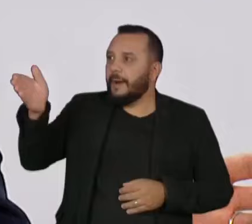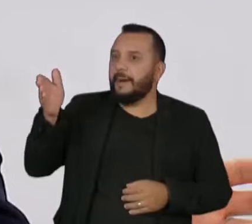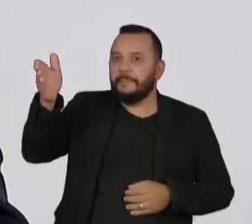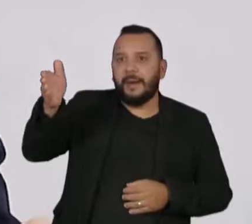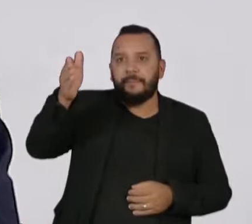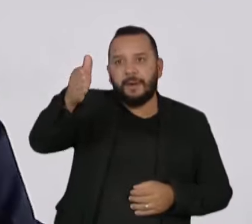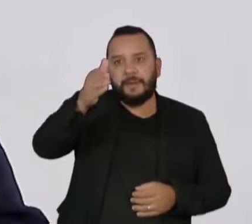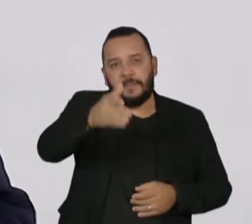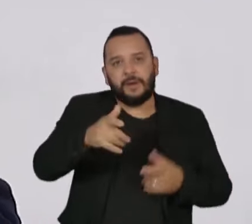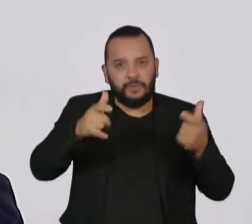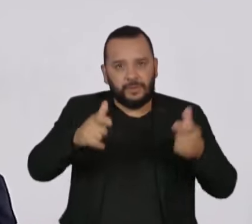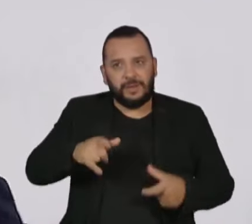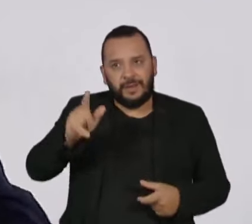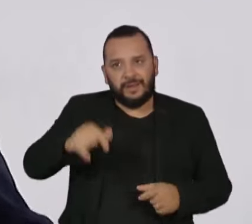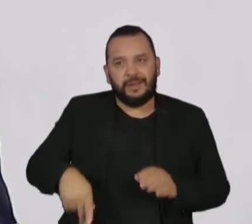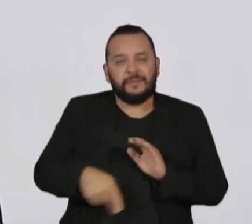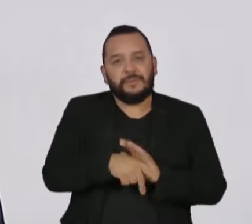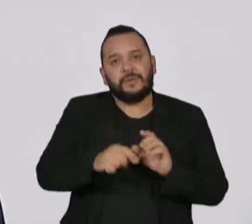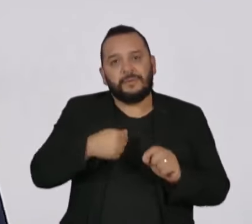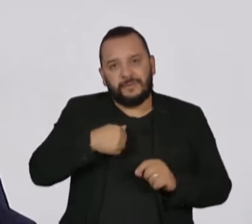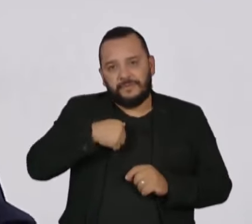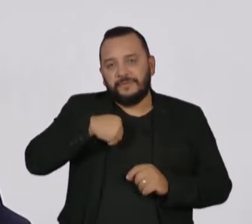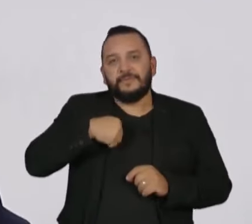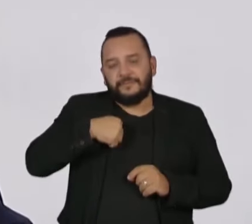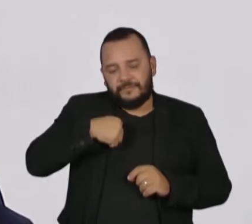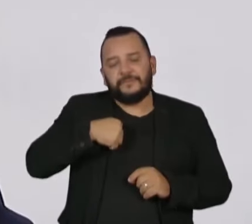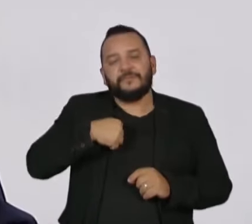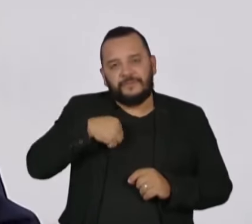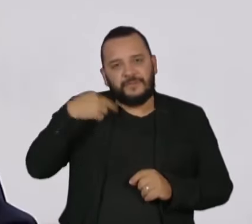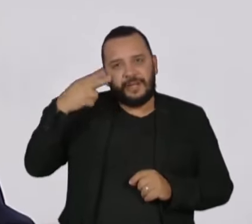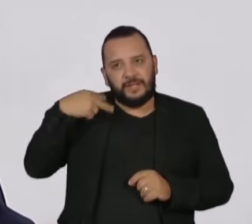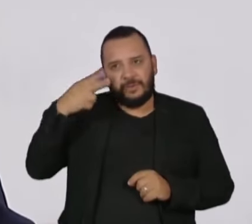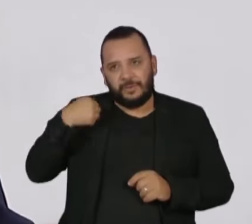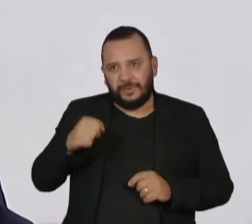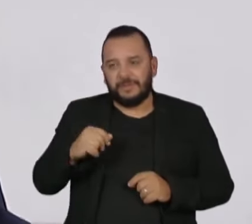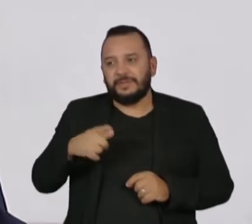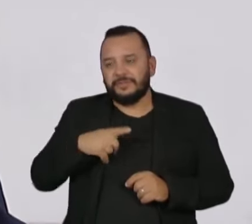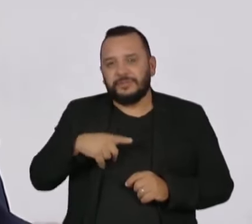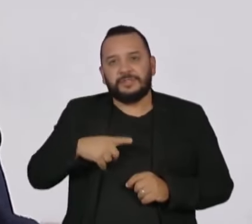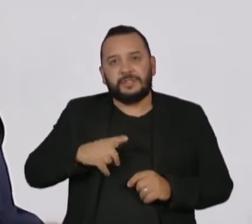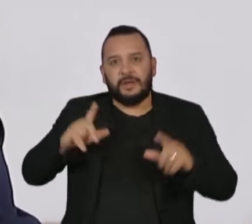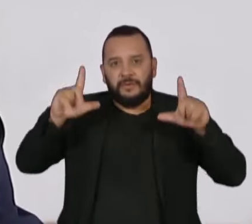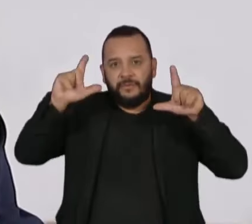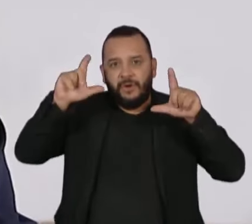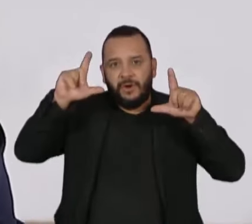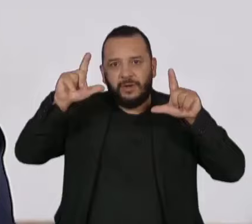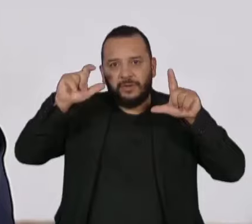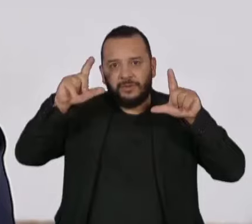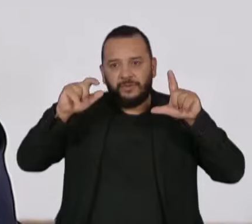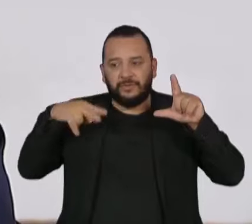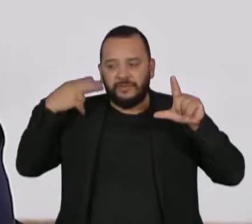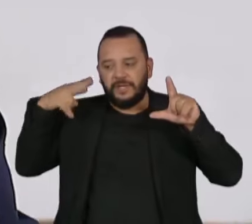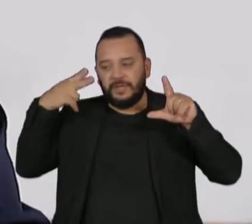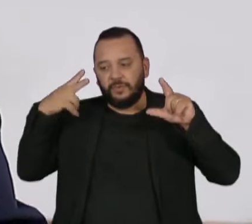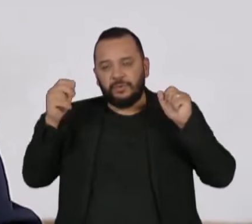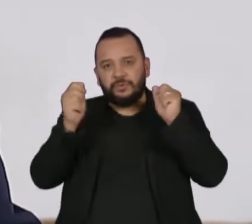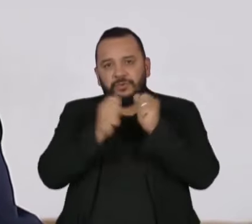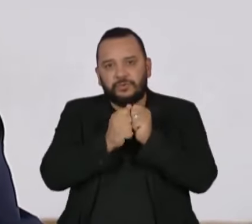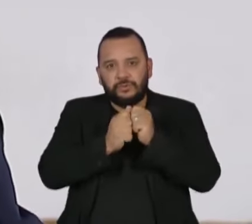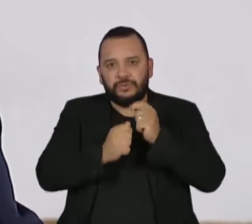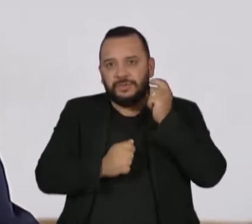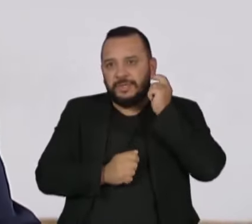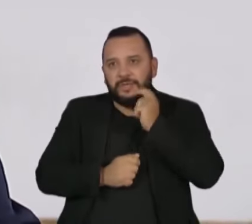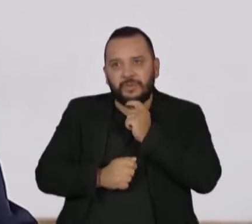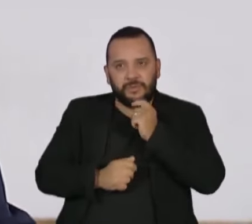e o santinho que tava do lado do vereador tinha um rosto do Ricardo Nunes e agora nós não teremos isso como eu